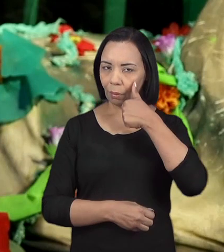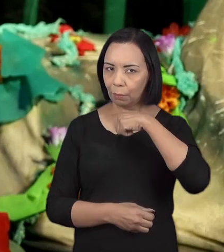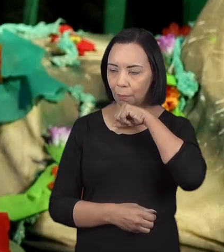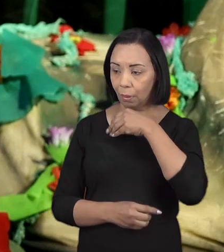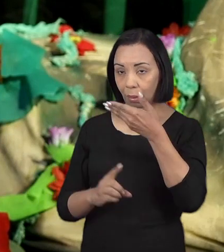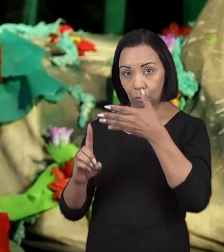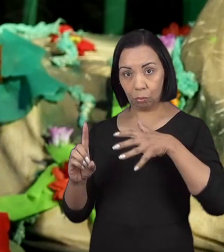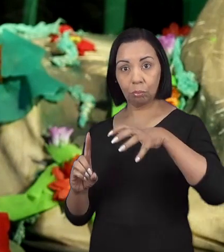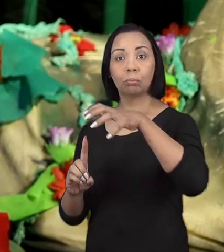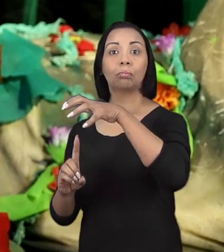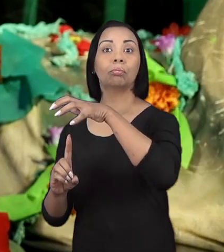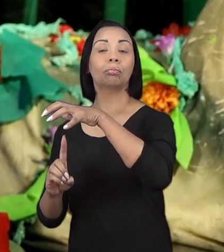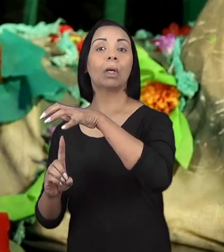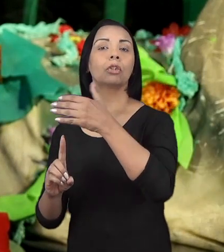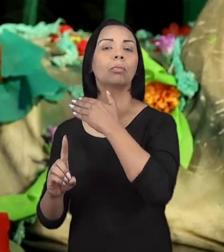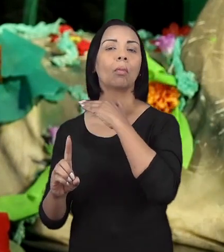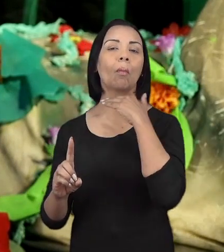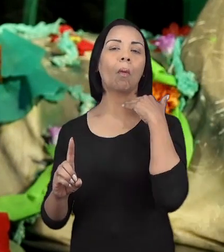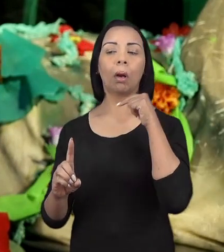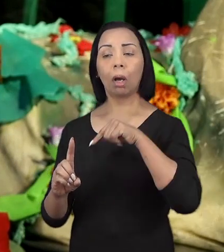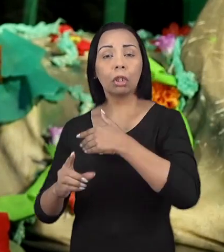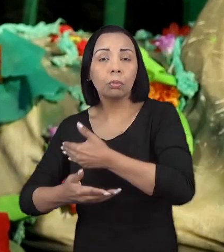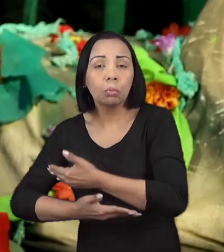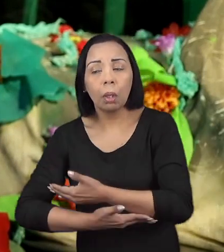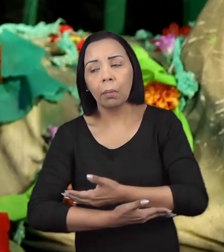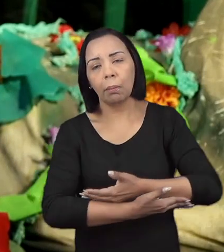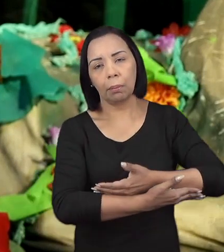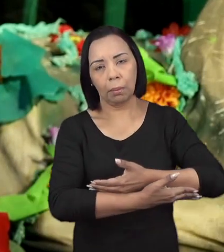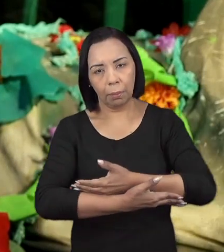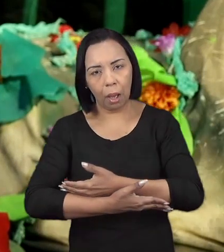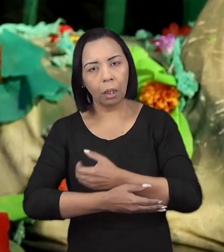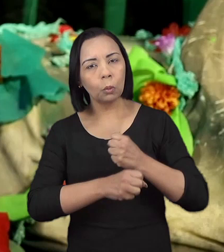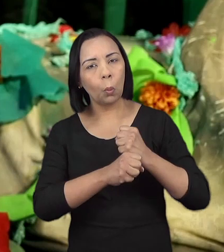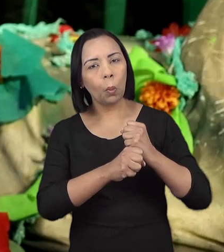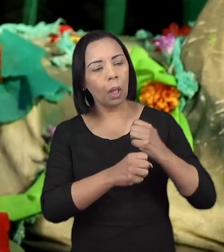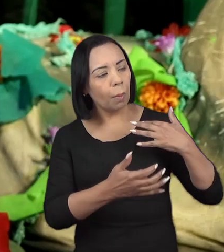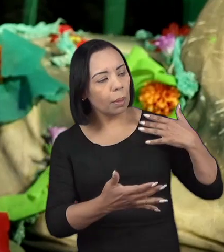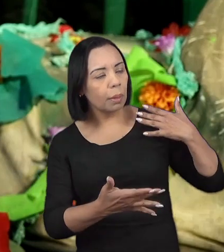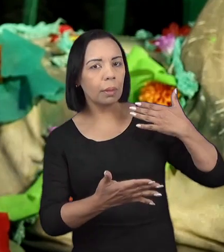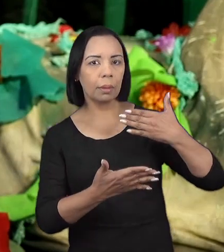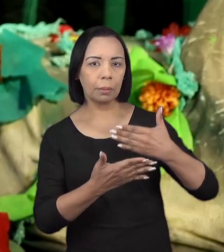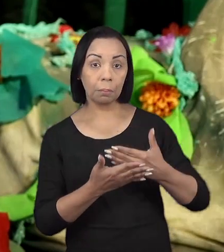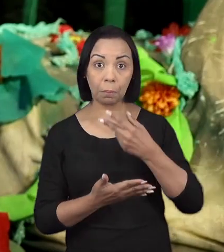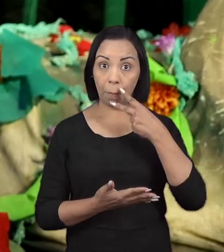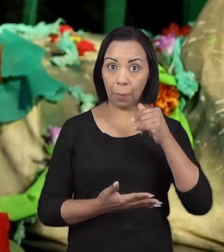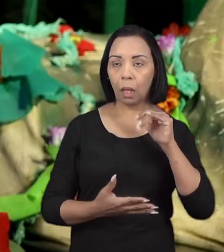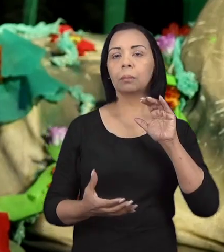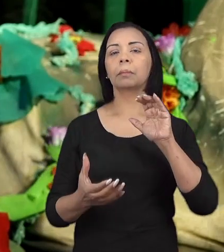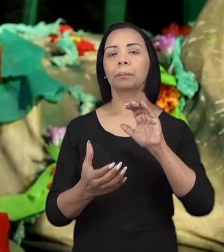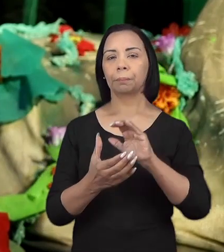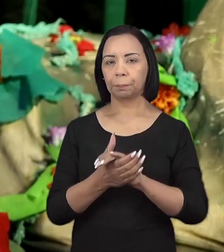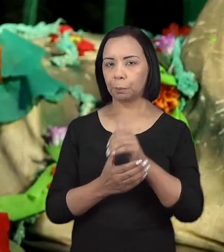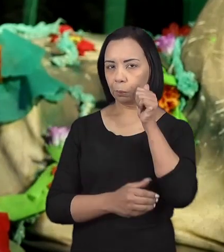rainha, havia morrido quando ela ainda era um bebê. Alguns anos depois, o pai de Branca de Neve se